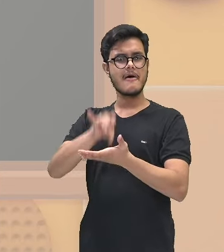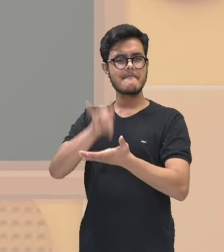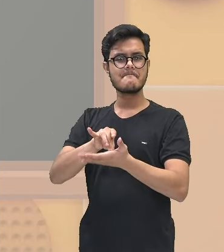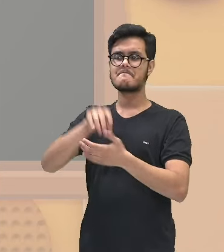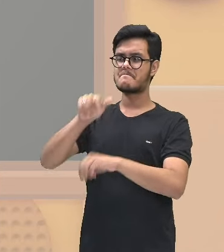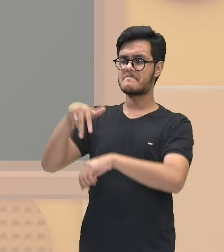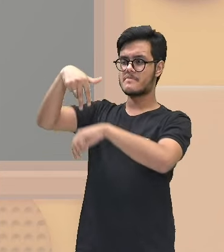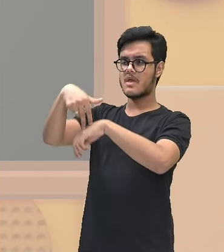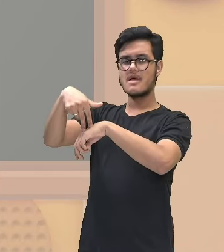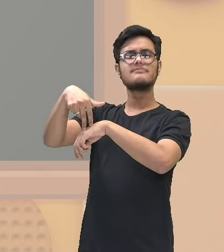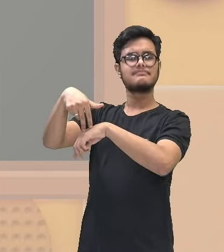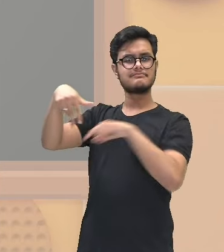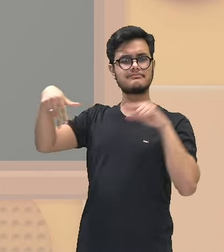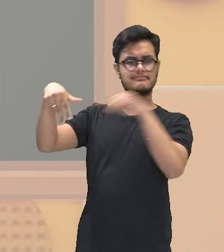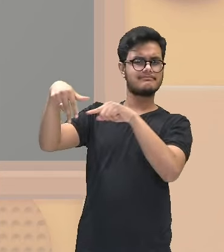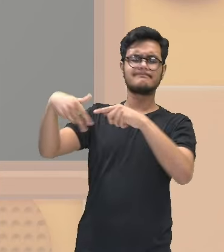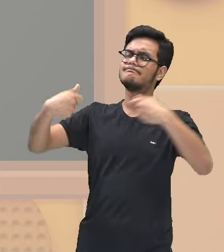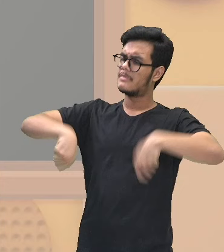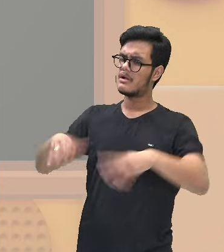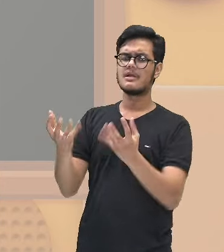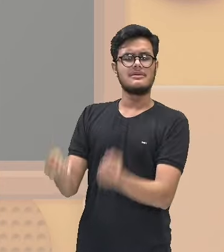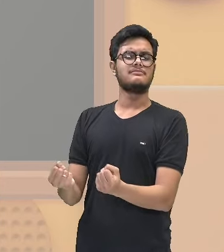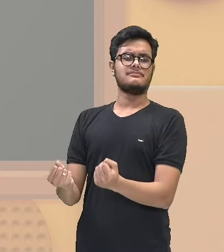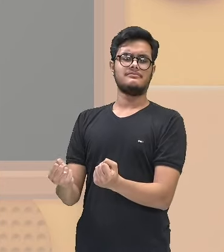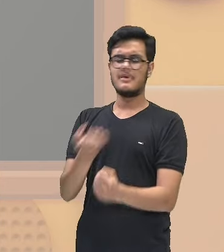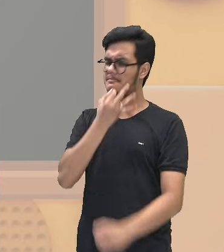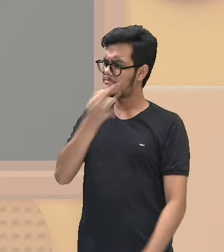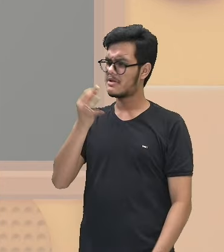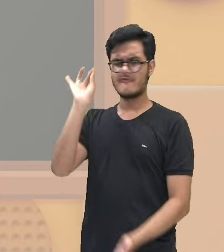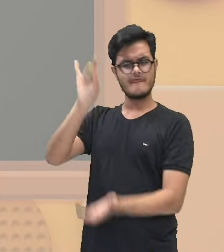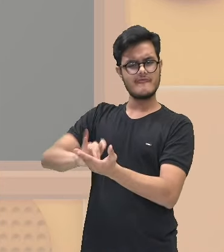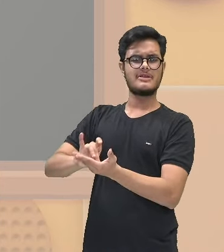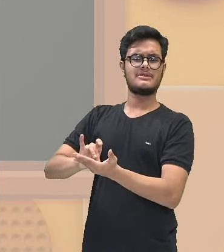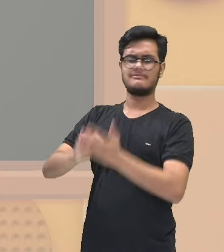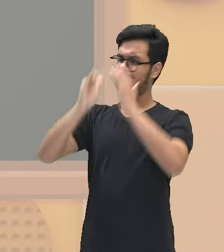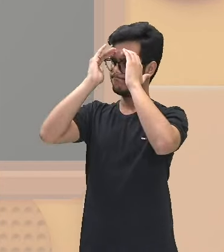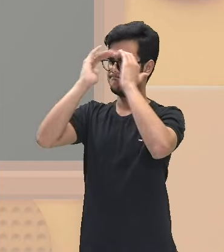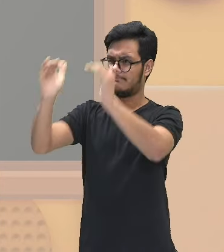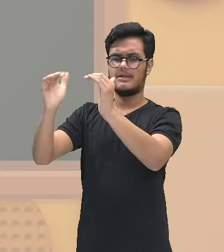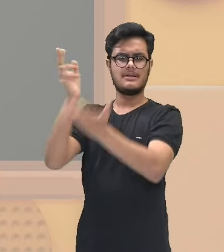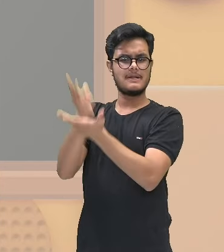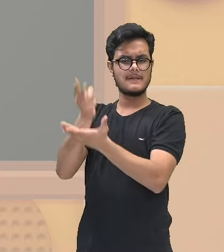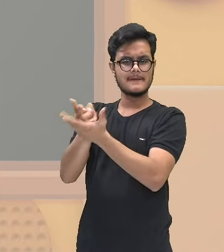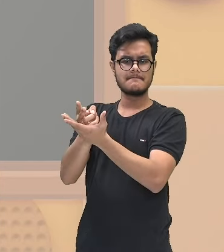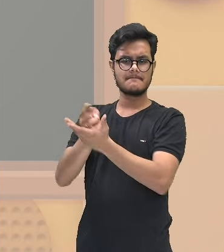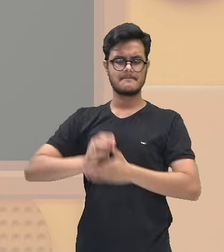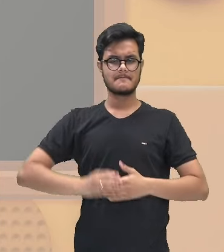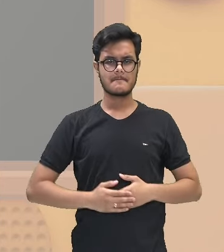vida da população deveria ser altamente ali obedecido, ok?